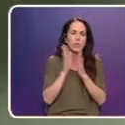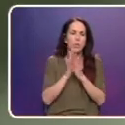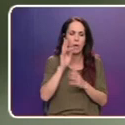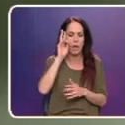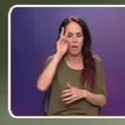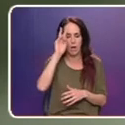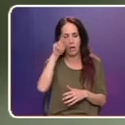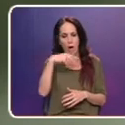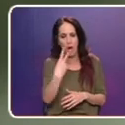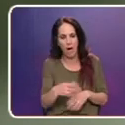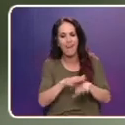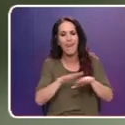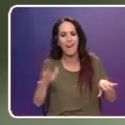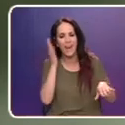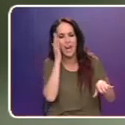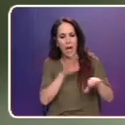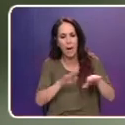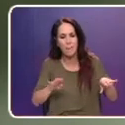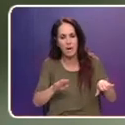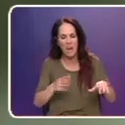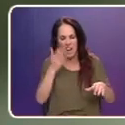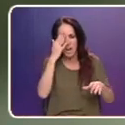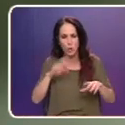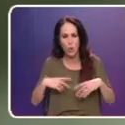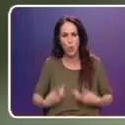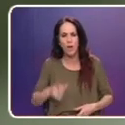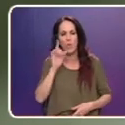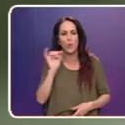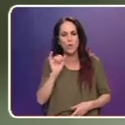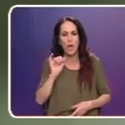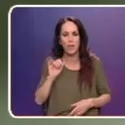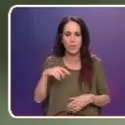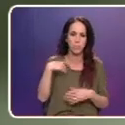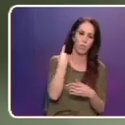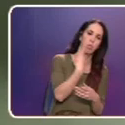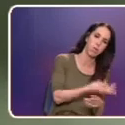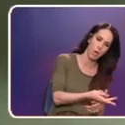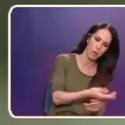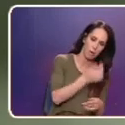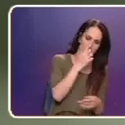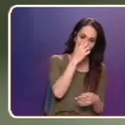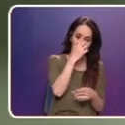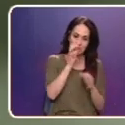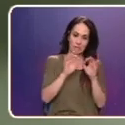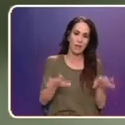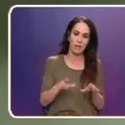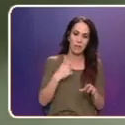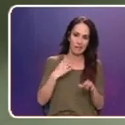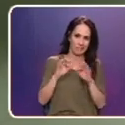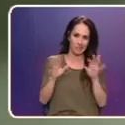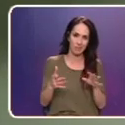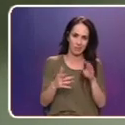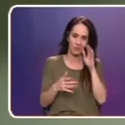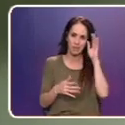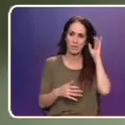para cima da cama. E eu acho que eu caí para cima do colo da minha cunhada. Caí como se eu tivesse caída assim, desse jeito.